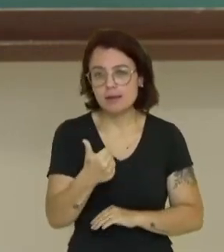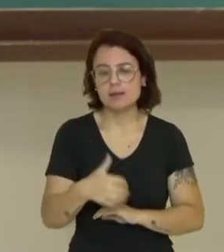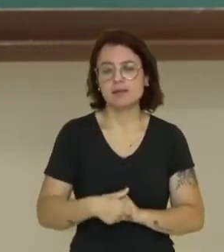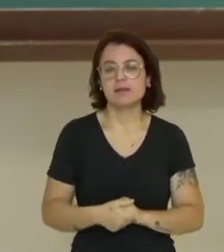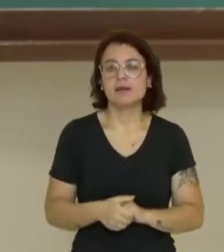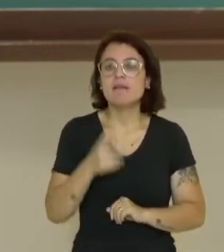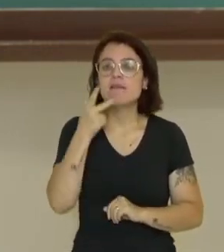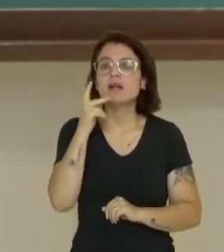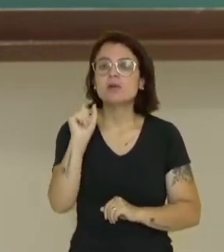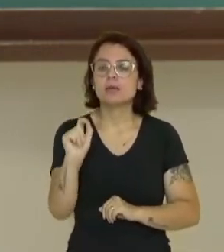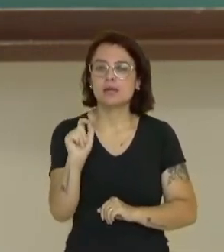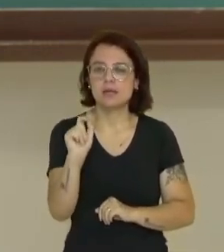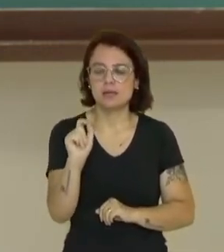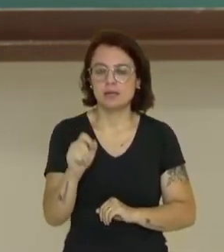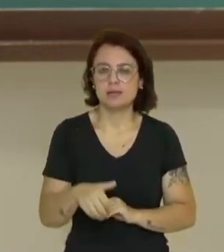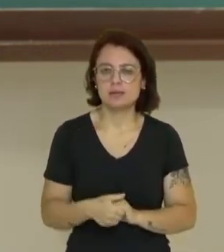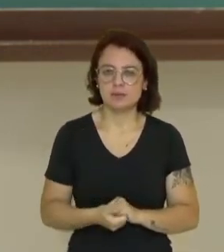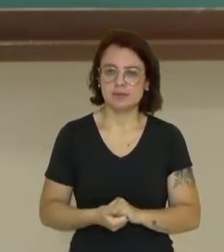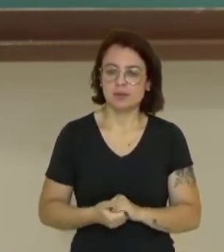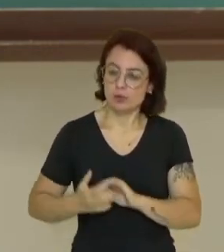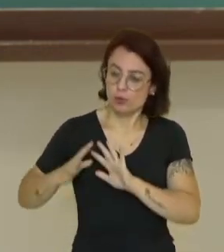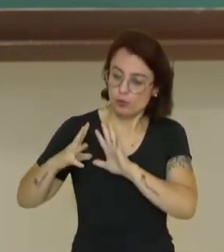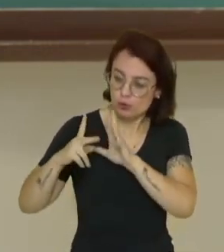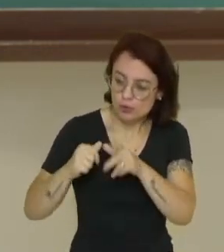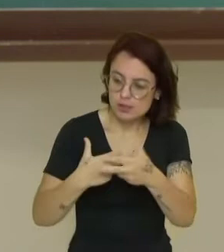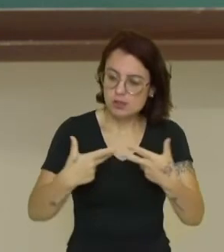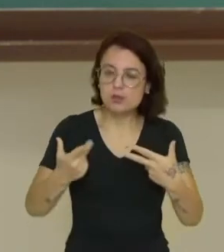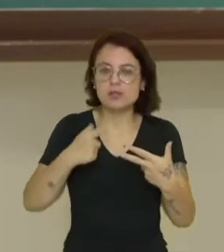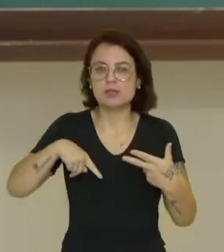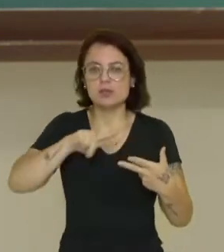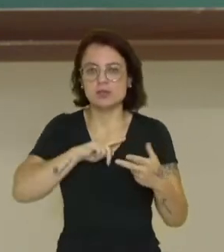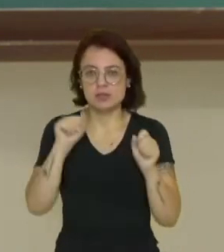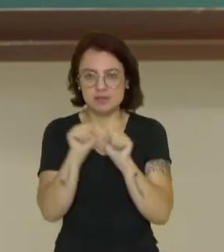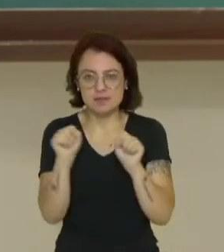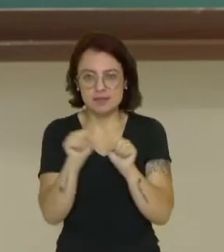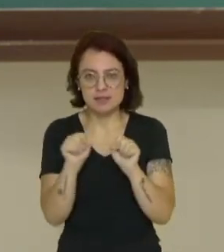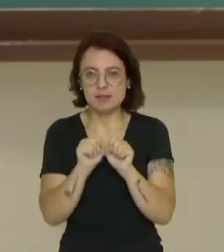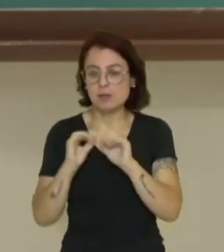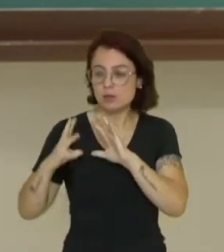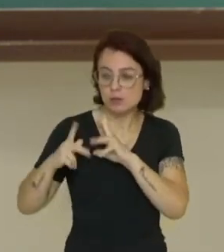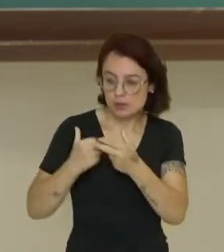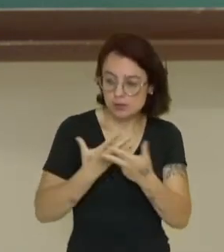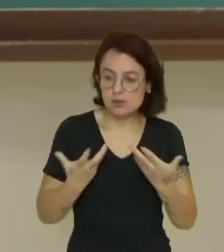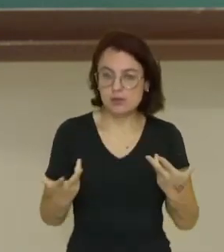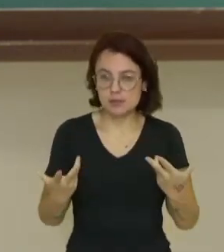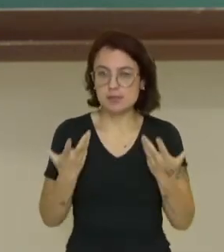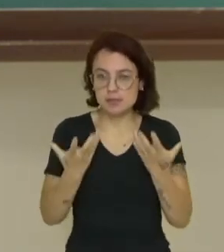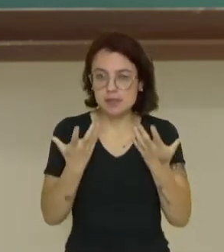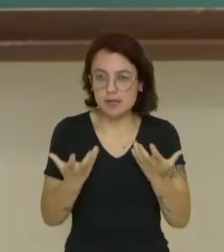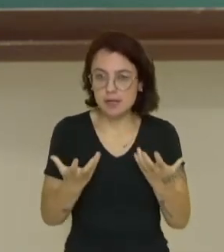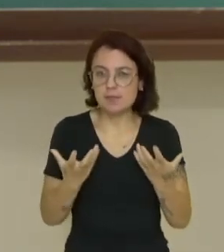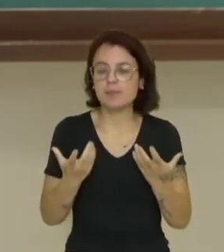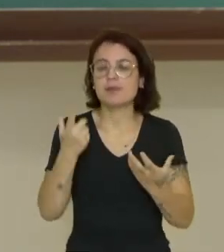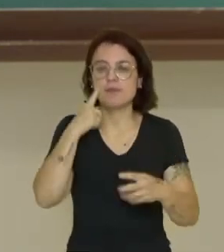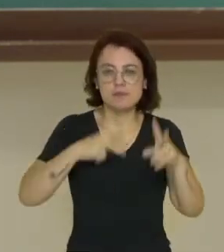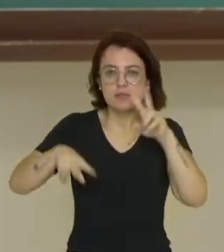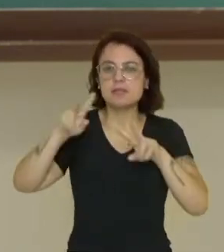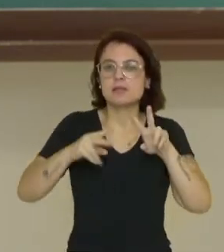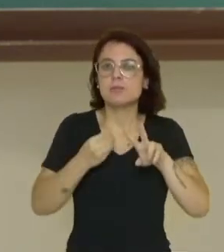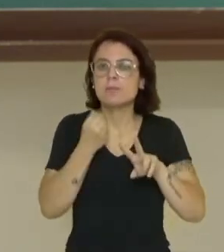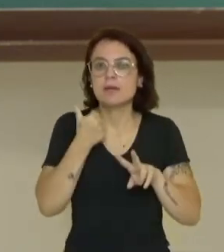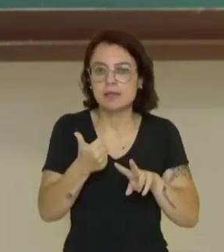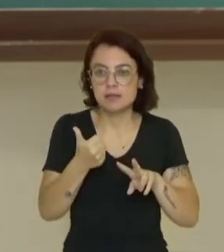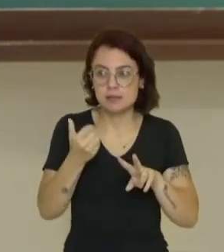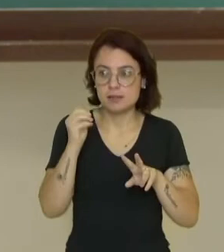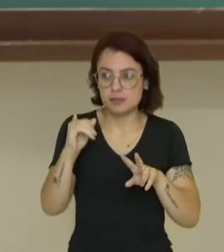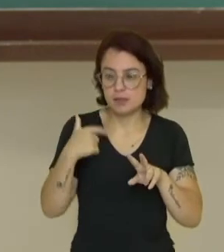assim, ora, tudo que a gente faz, tudo que a gente quer, com certeza é visando o bem. Se eu